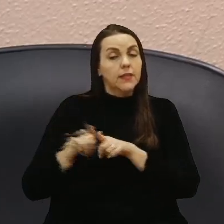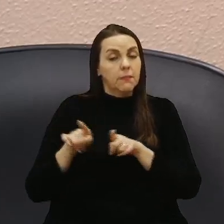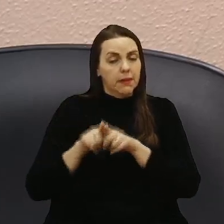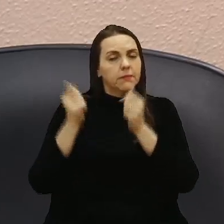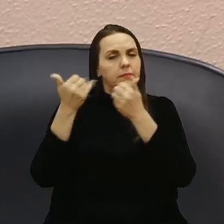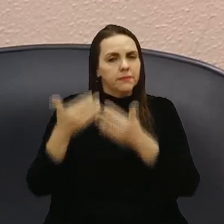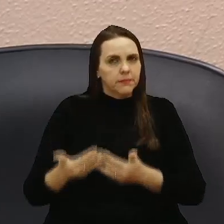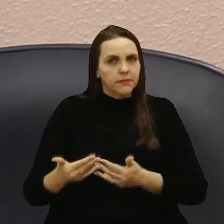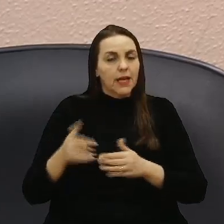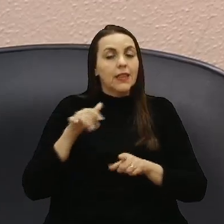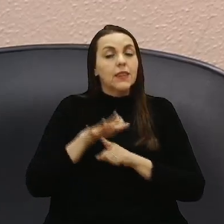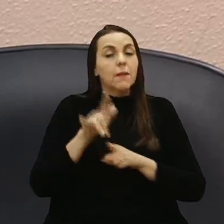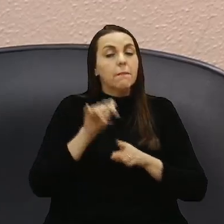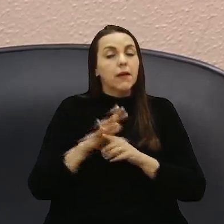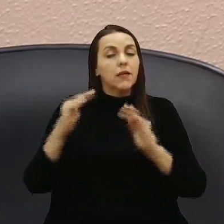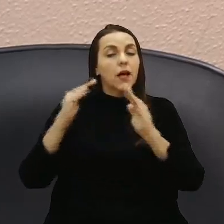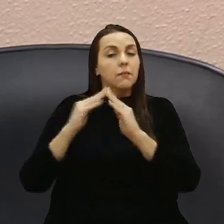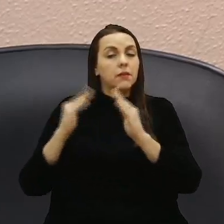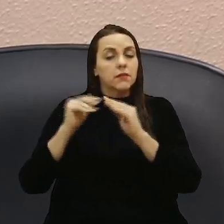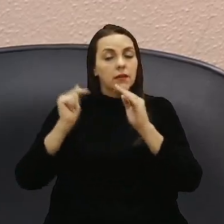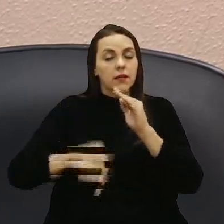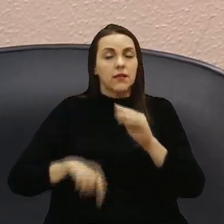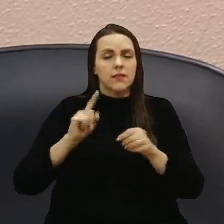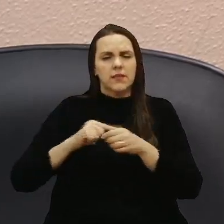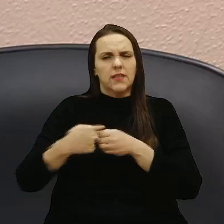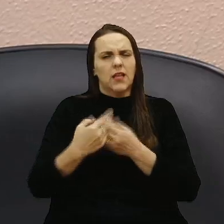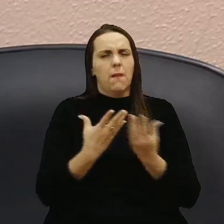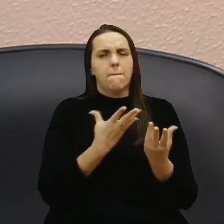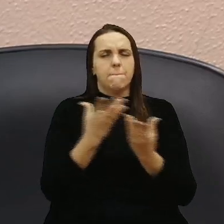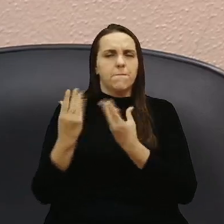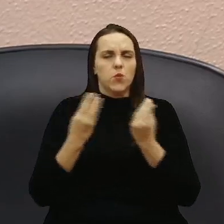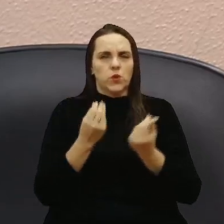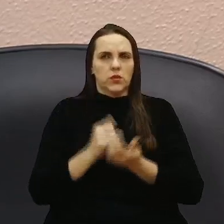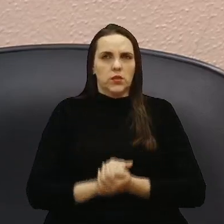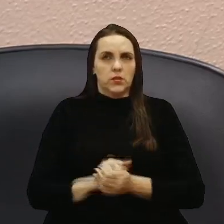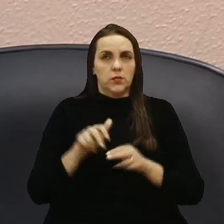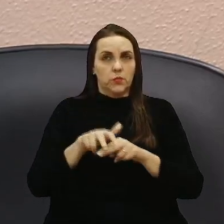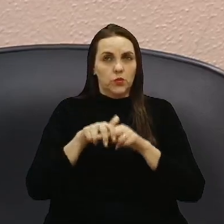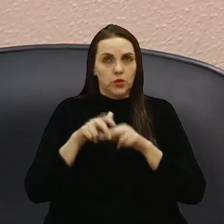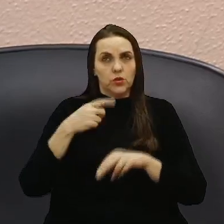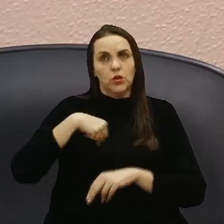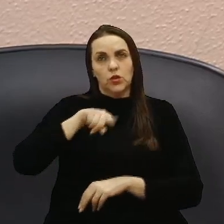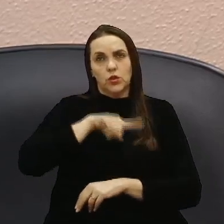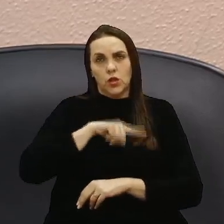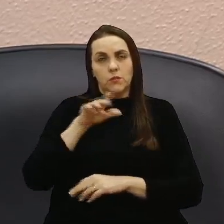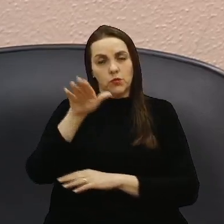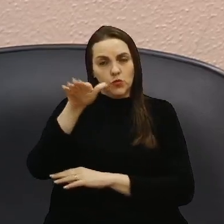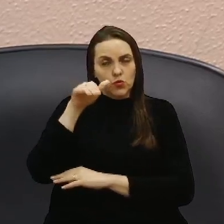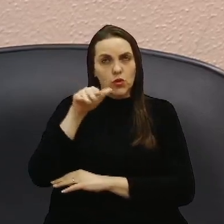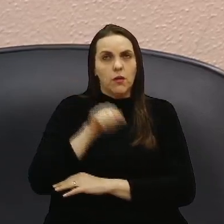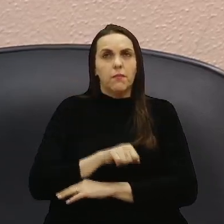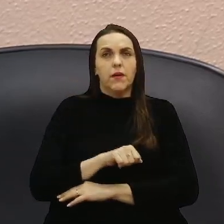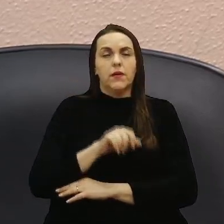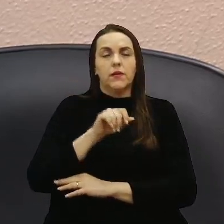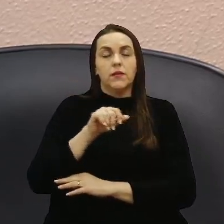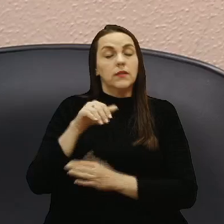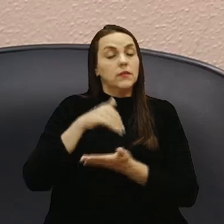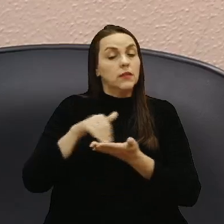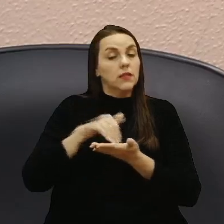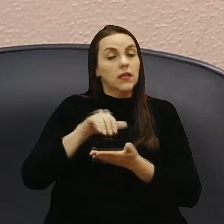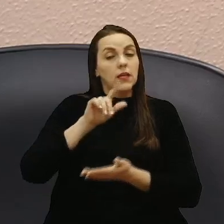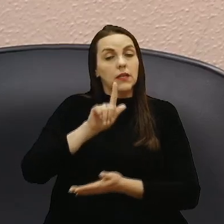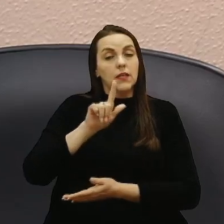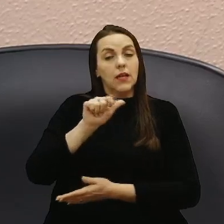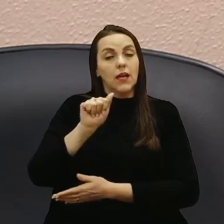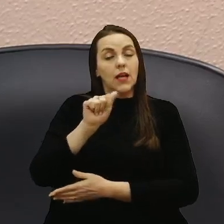demandas habitacionais da nossa cidade são muitas. Por isso, nós precisamos chamar aqui o Galafassi. Nós